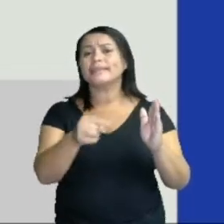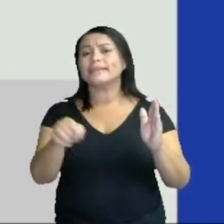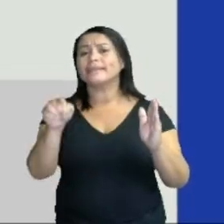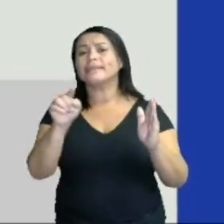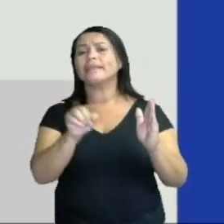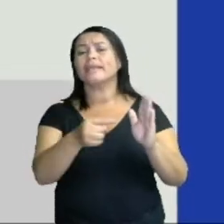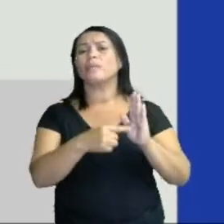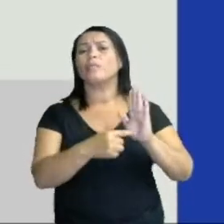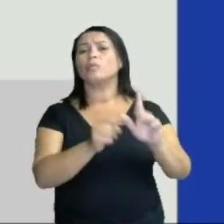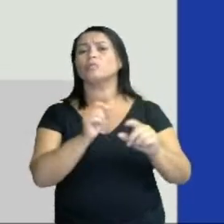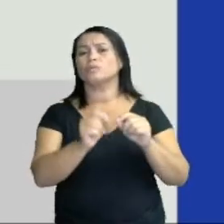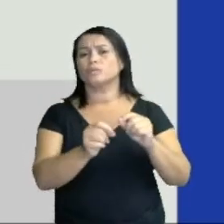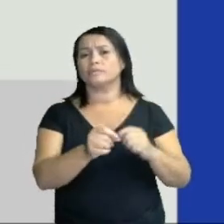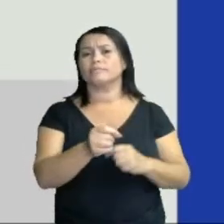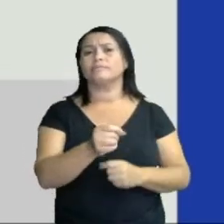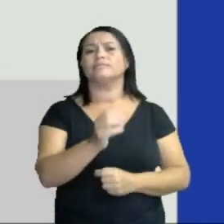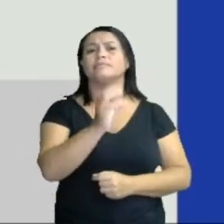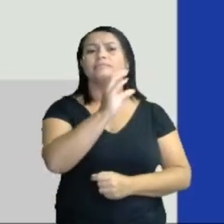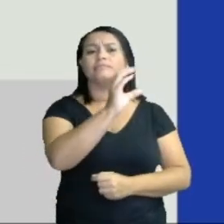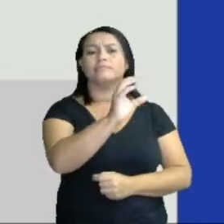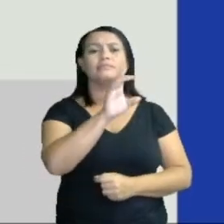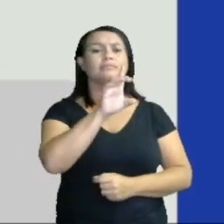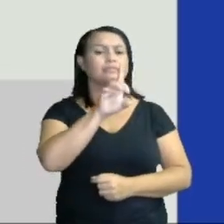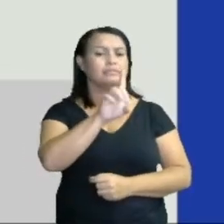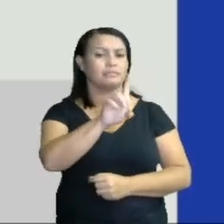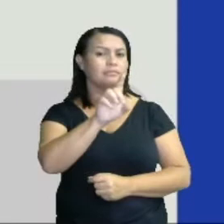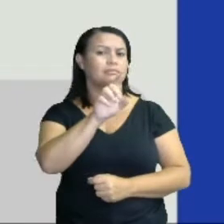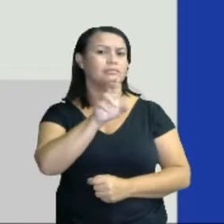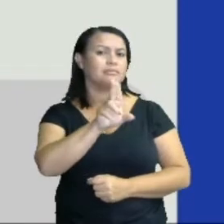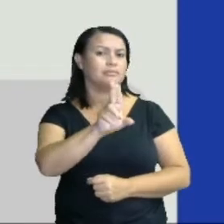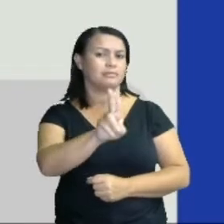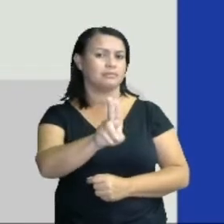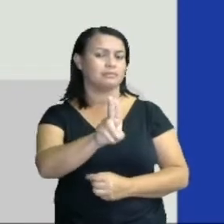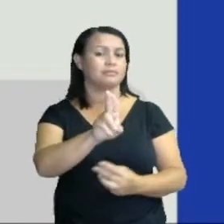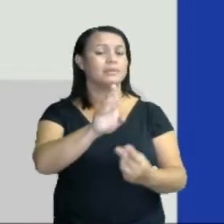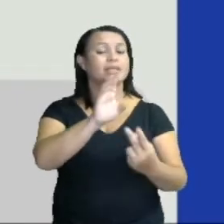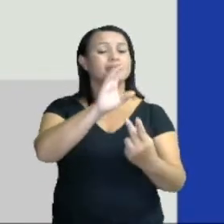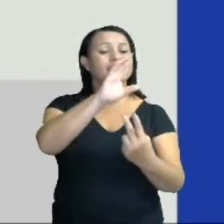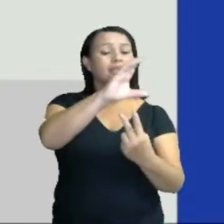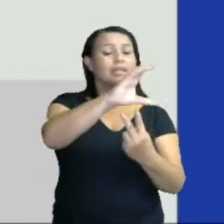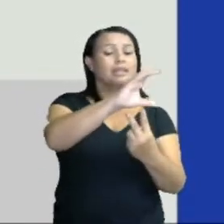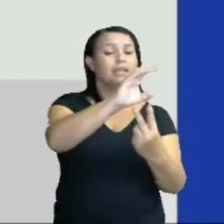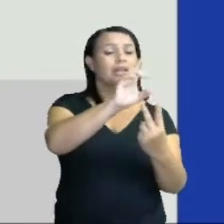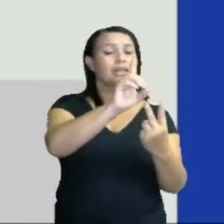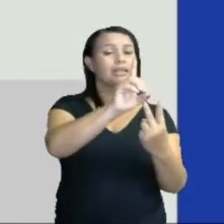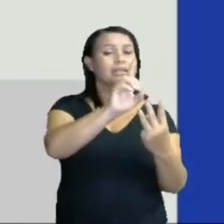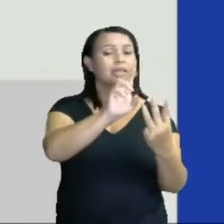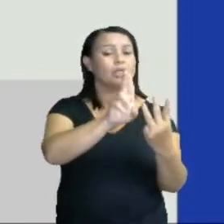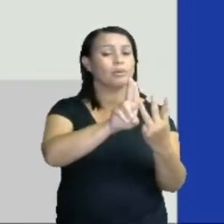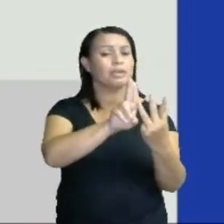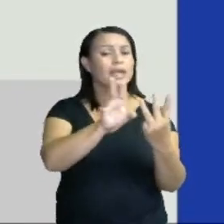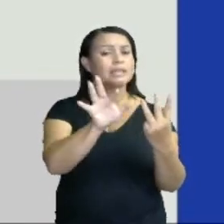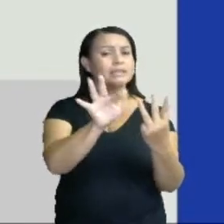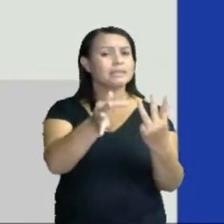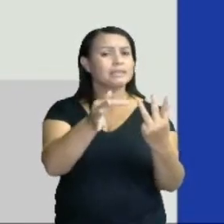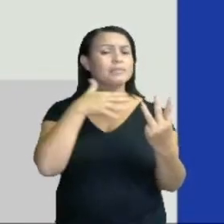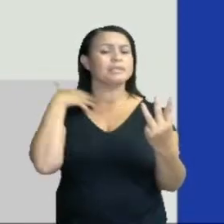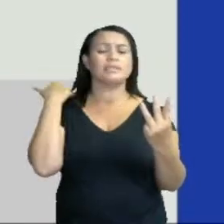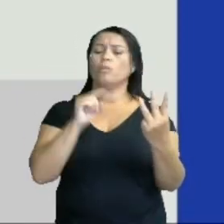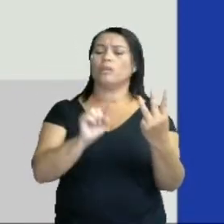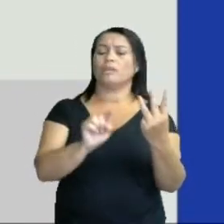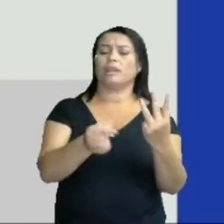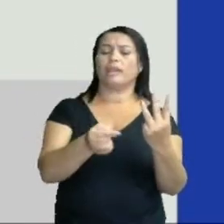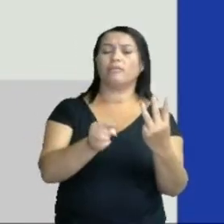quem? Centenas, dezenas e unidade simples, tá certo? Então, depois da